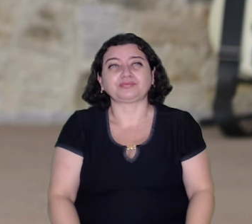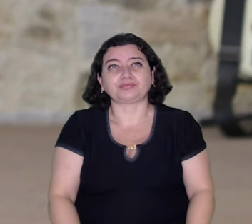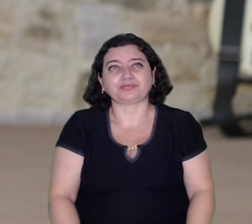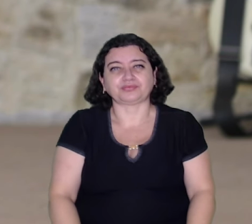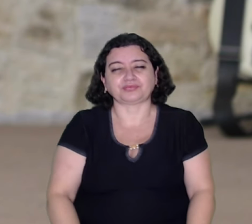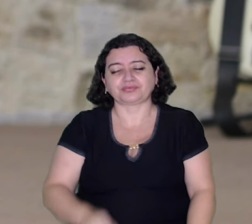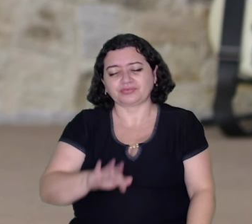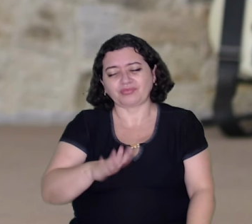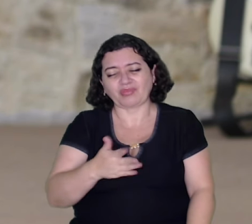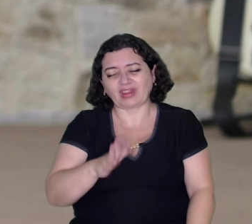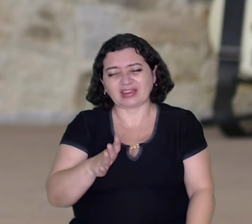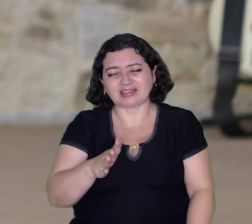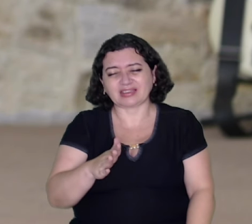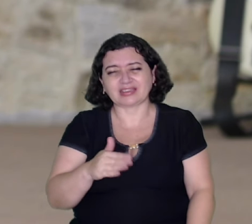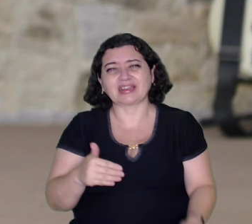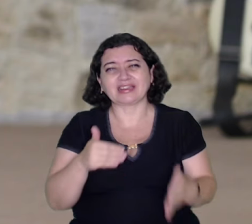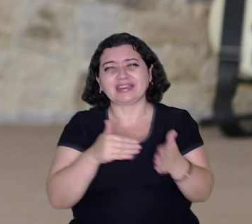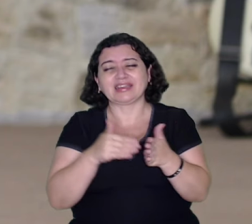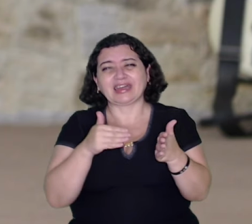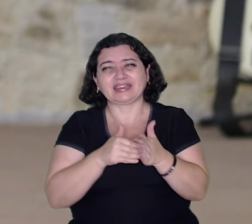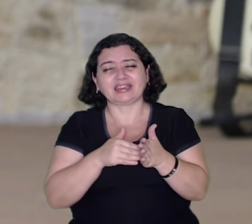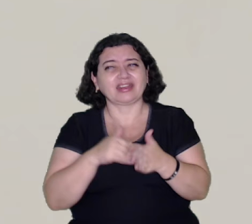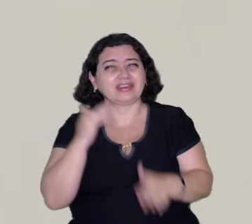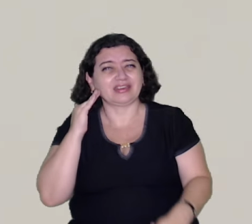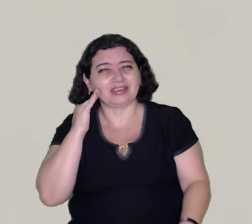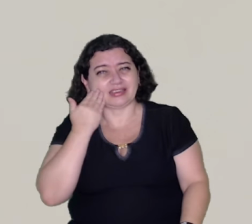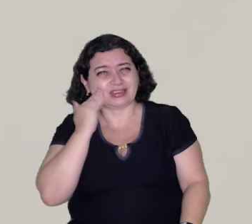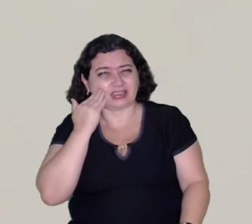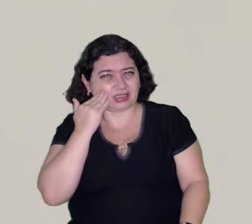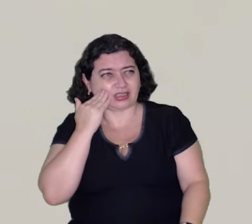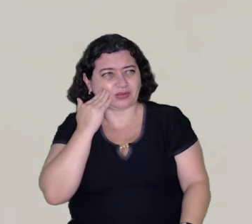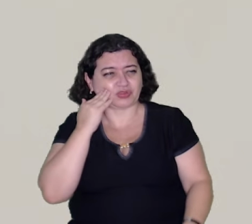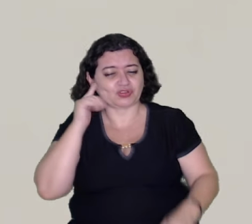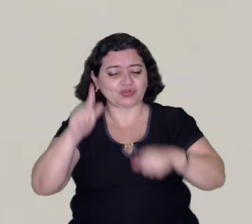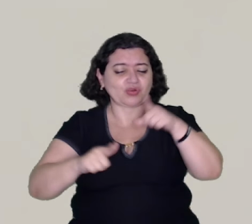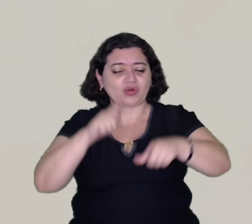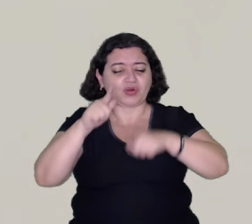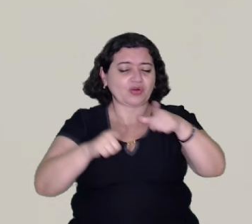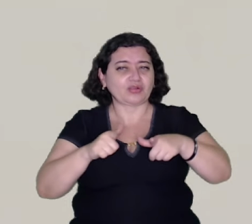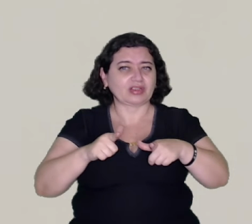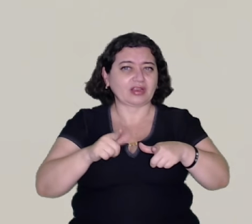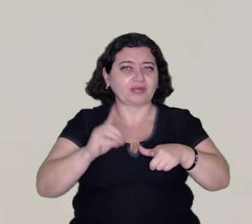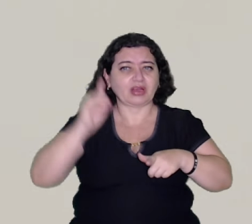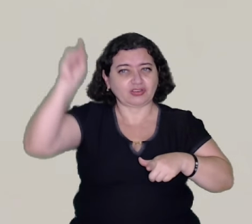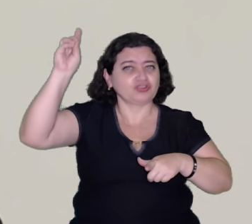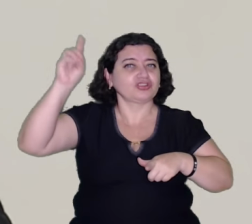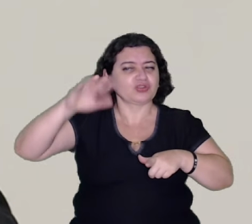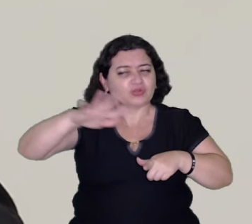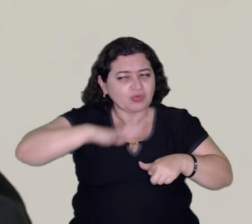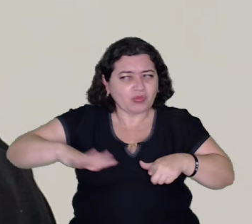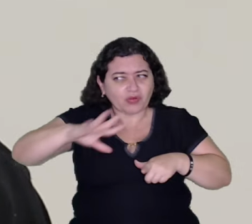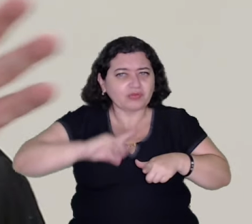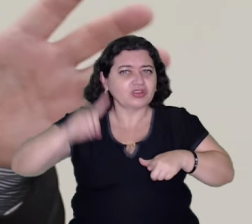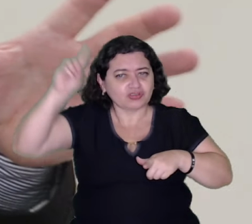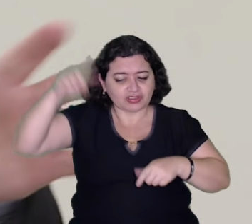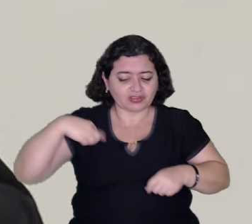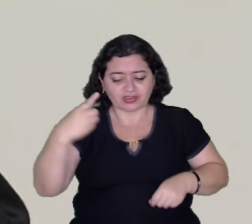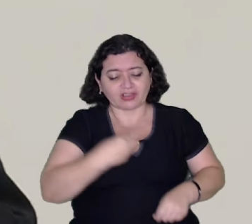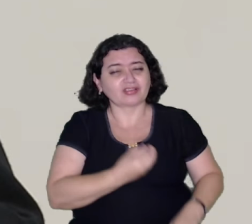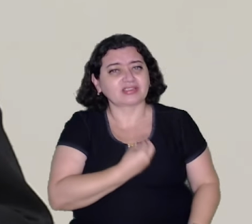às vezes até a gente entende o agir de Deus, os movimentos de Deus na nossa vida, mas nós temos